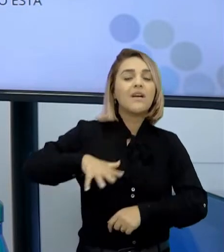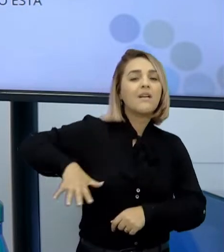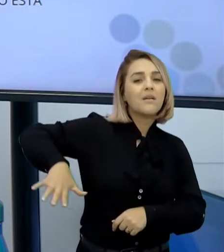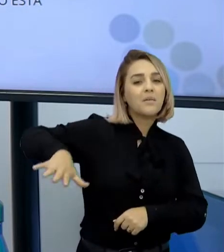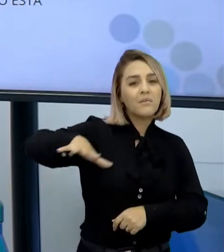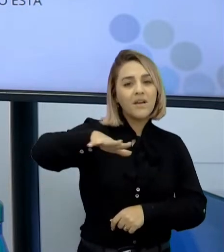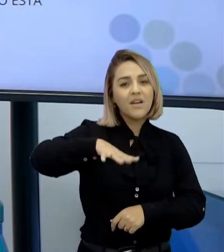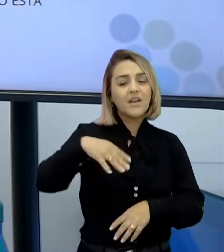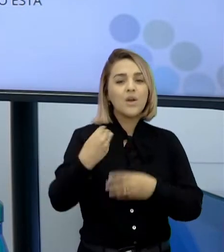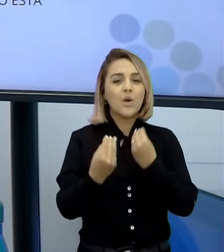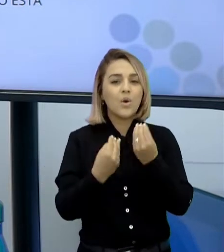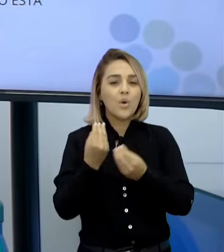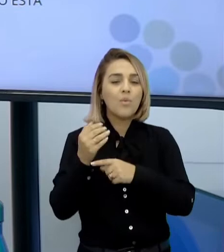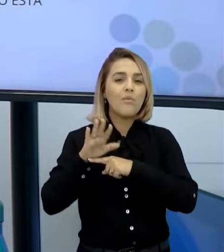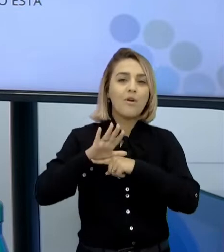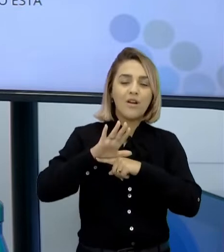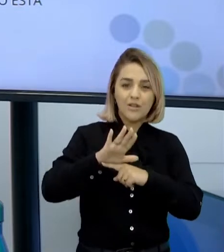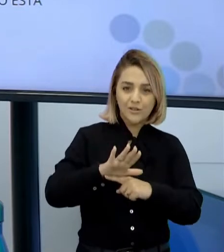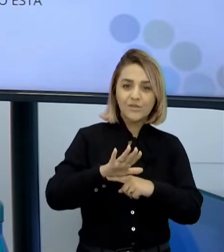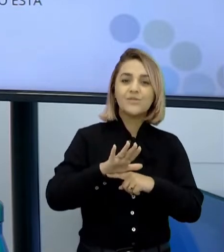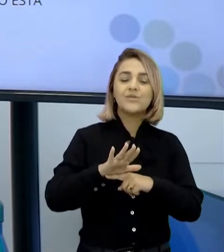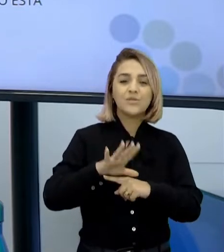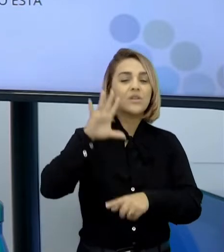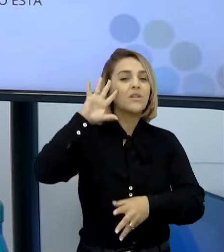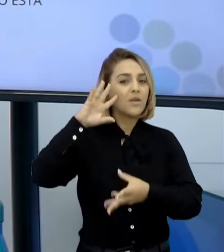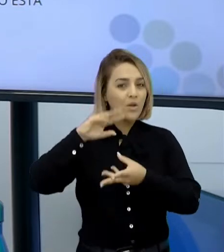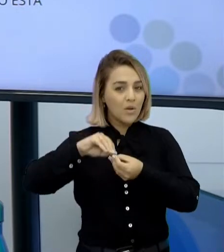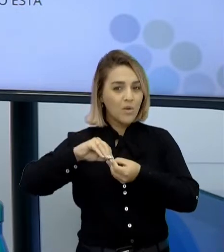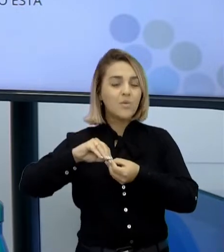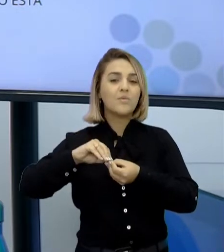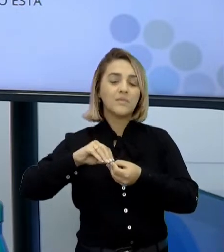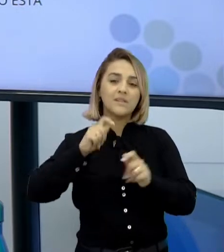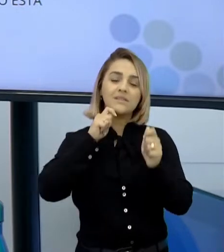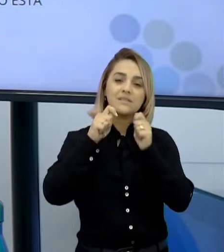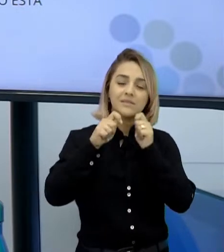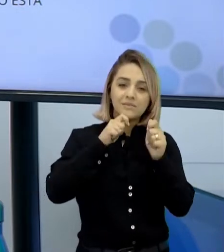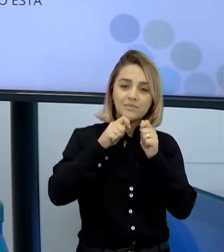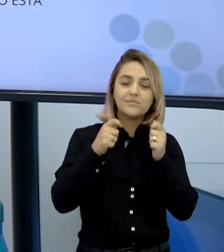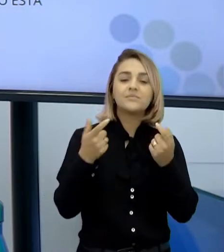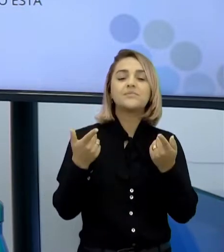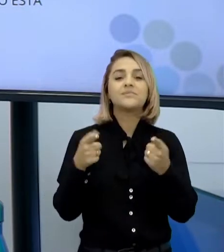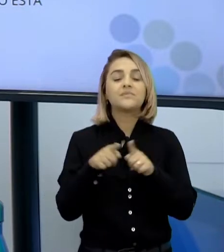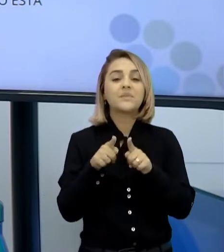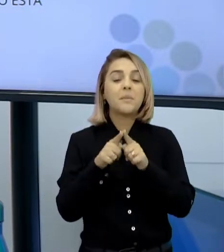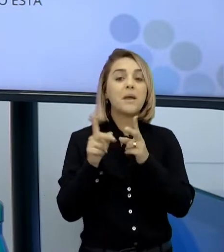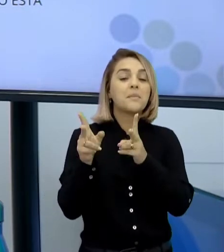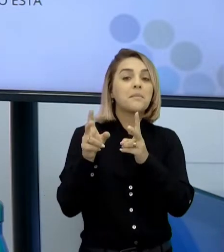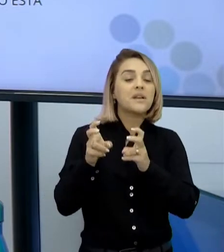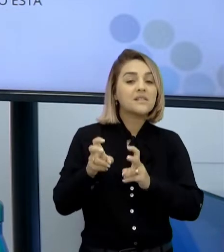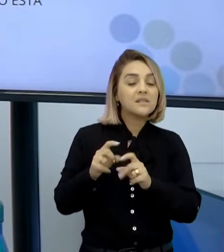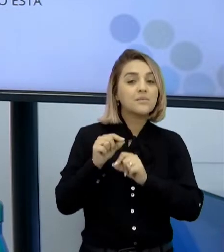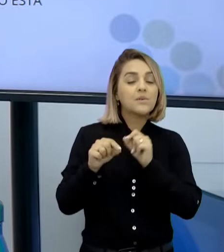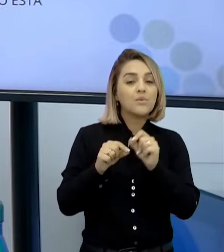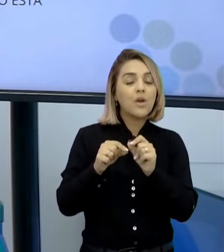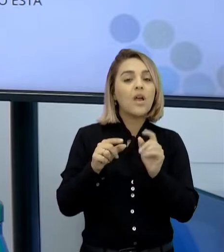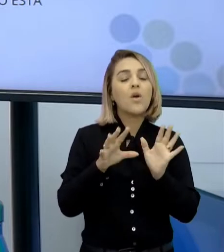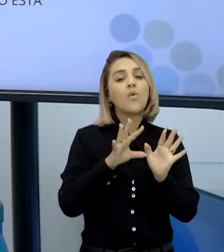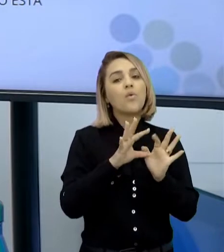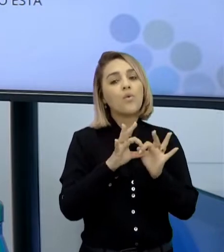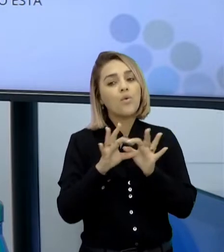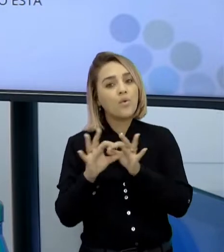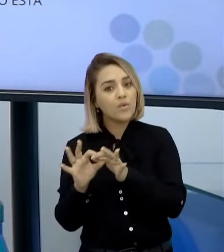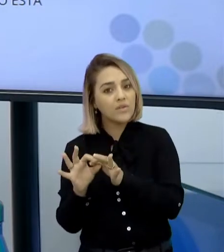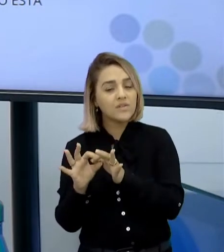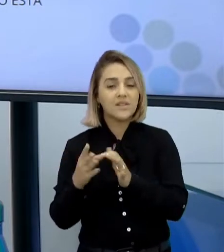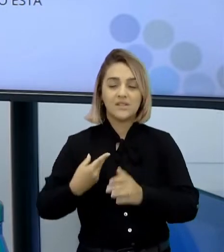ambiente, como o ambiente colaborava para o entendimento da entrevista. Observamos também o contexto em